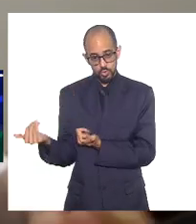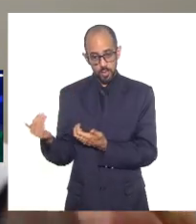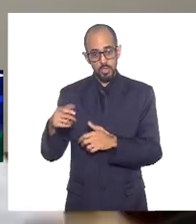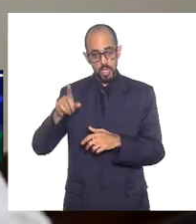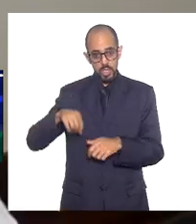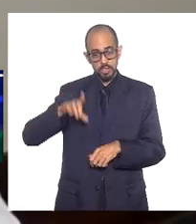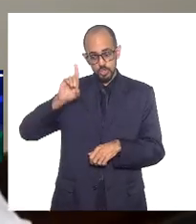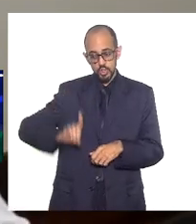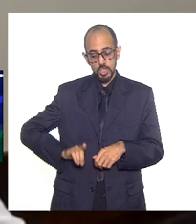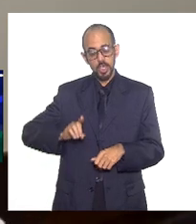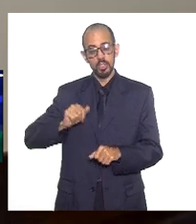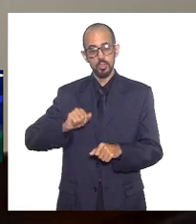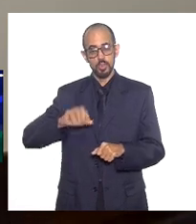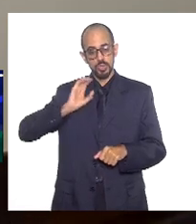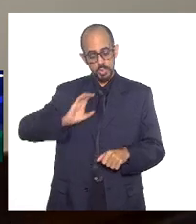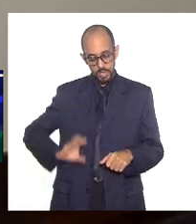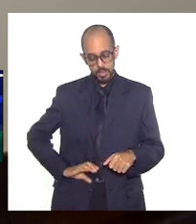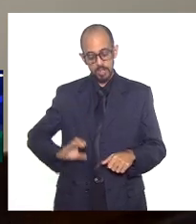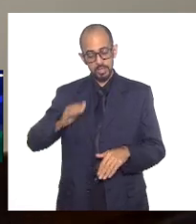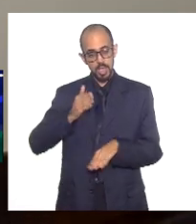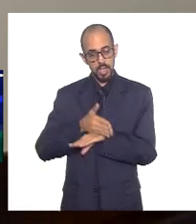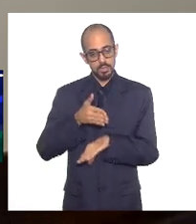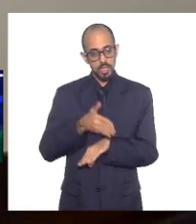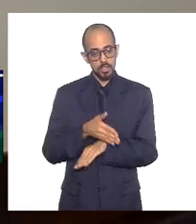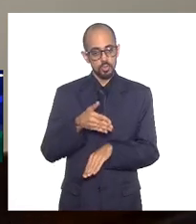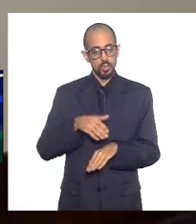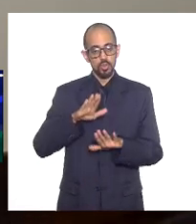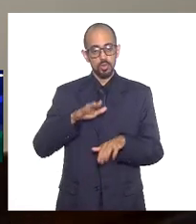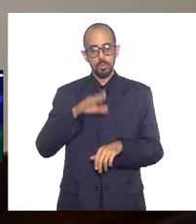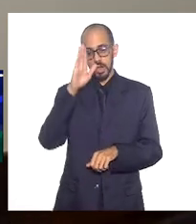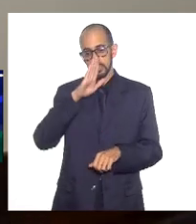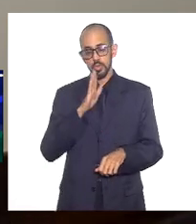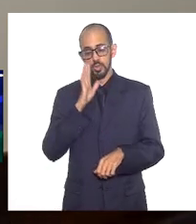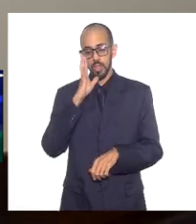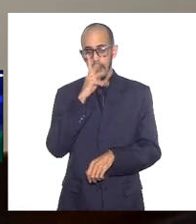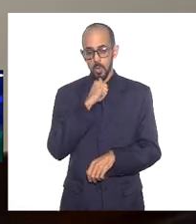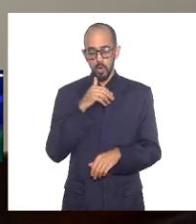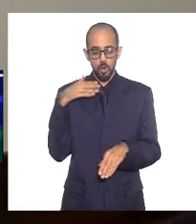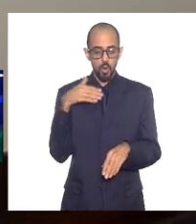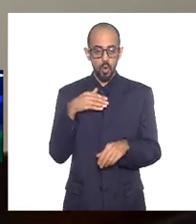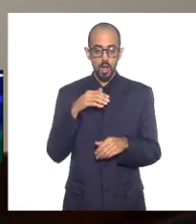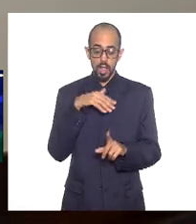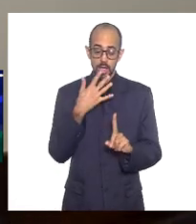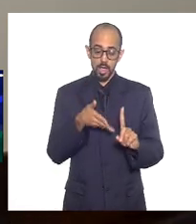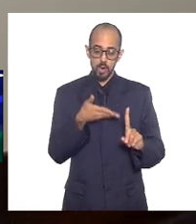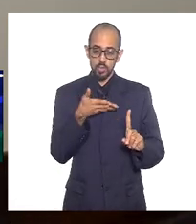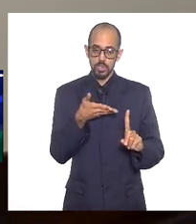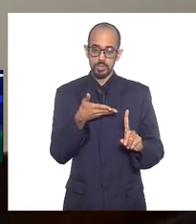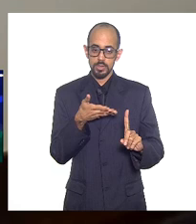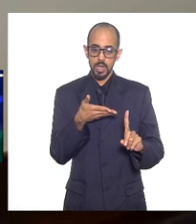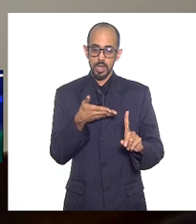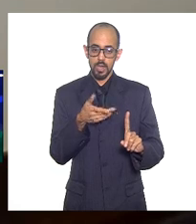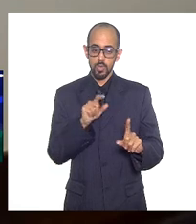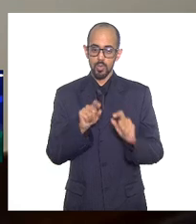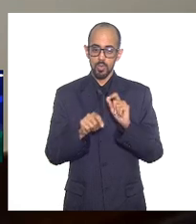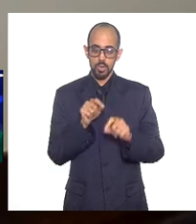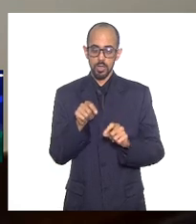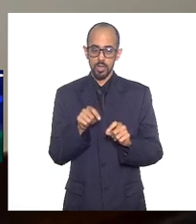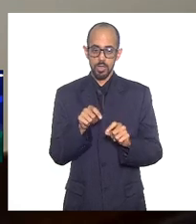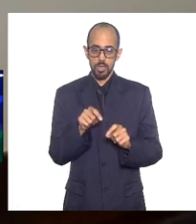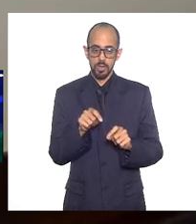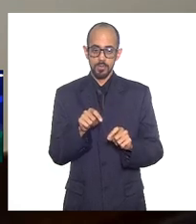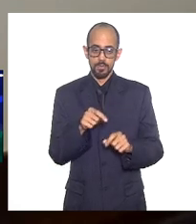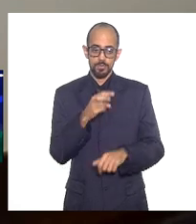juventude, cidadania. E, no entanto, o Brasil demorou a reconhecer que o ensino médio, cujo período